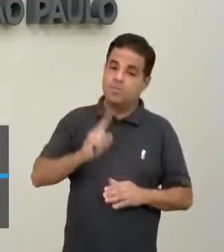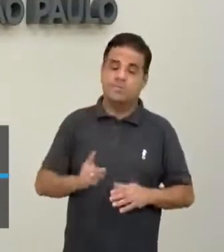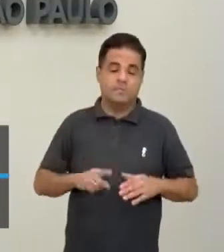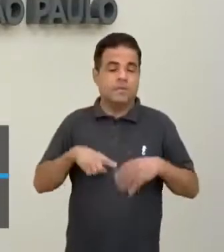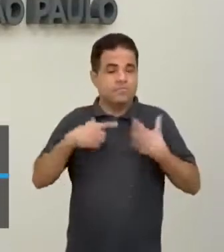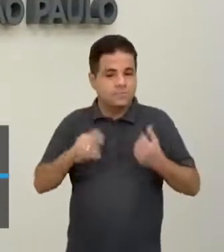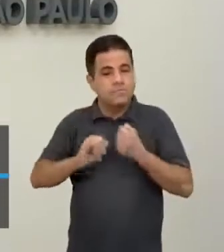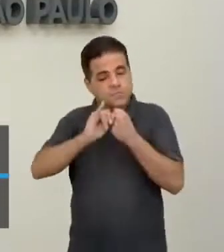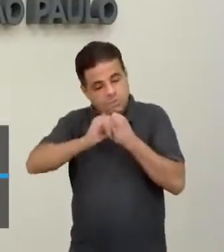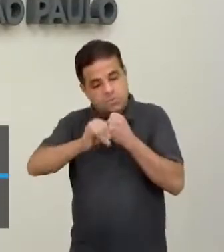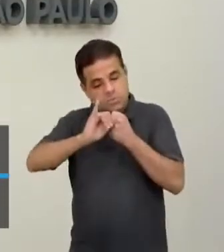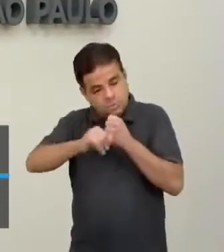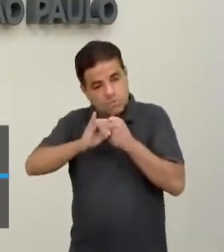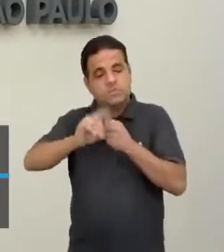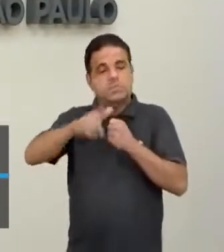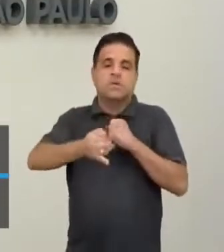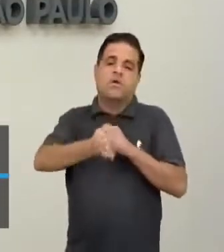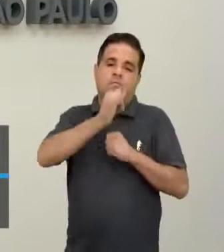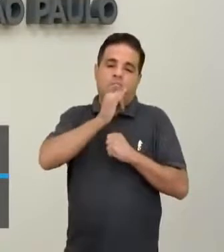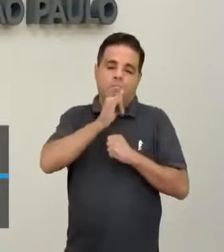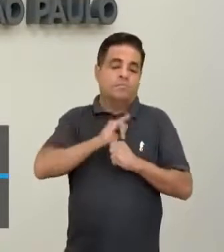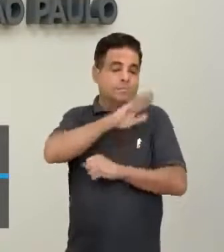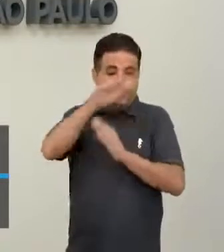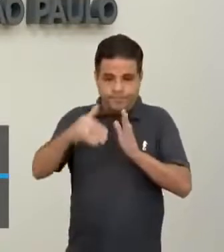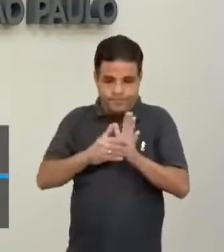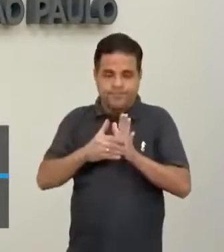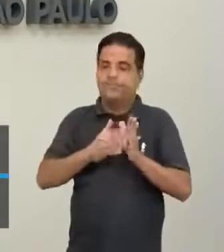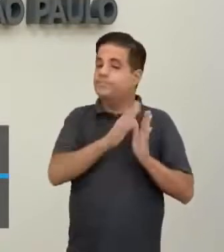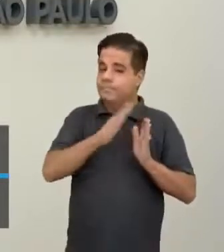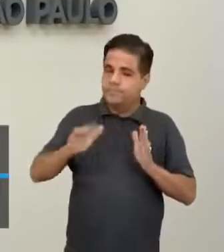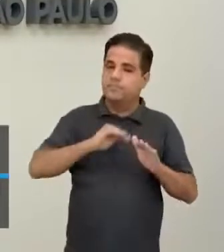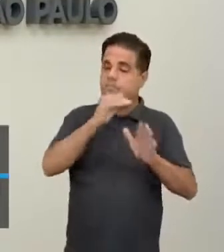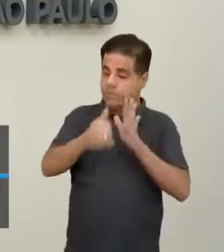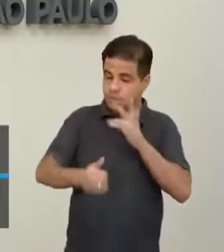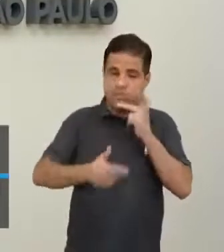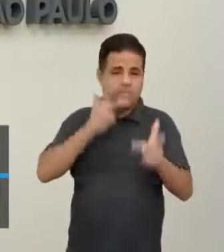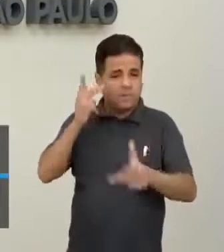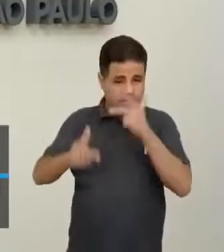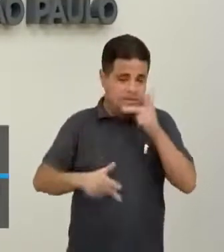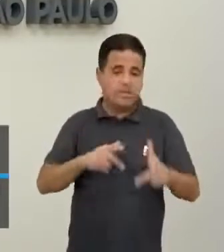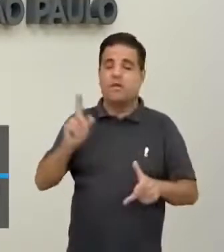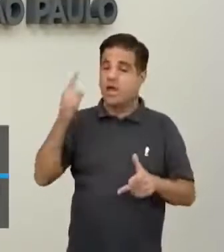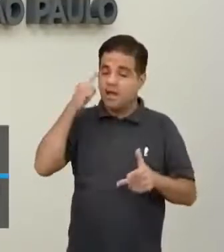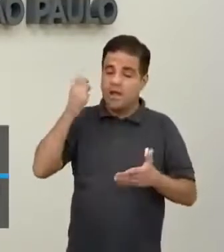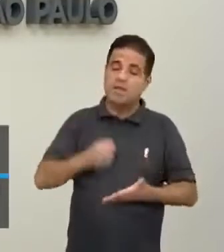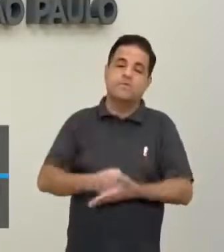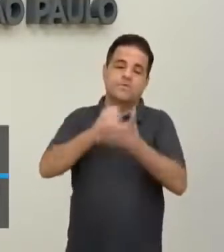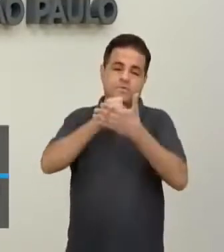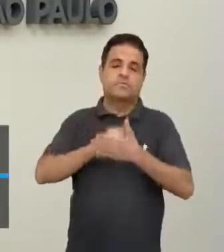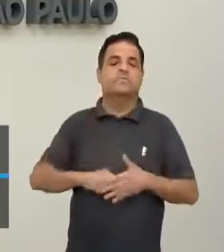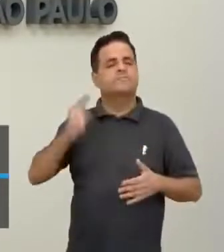Então essa crônica é um exemplo disso, né? Tudo que o interlocutor falava, o outro levava ao pé da letra, ou seja, no